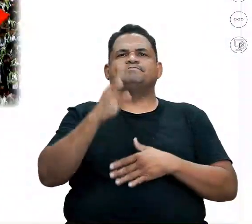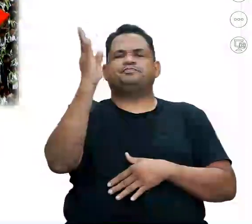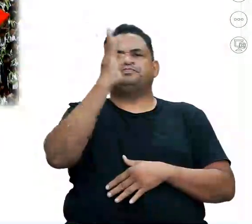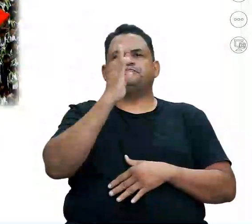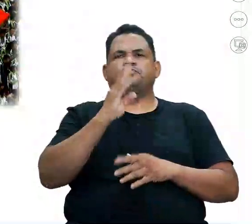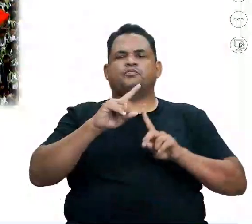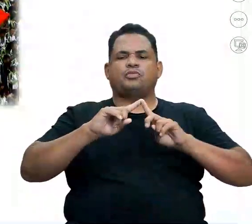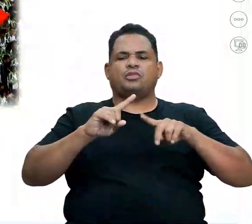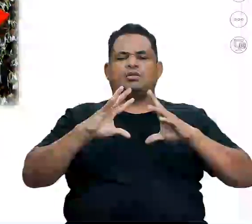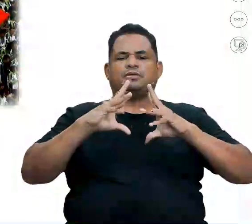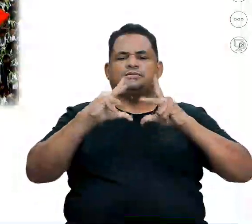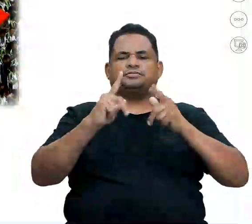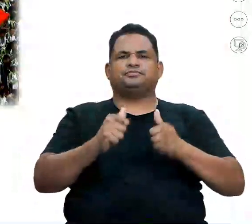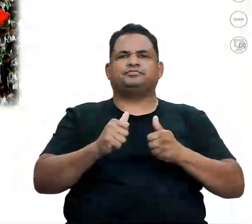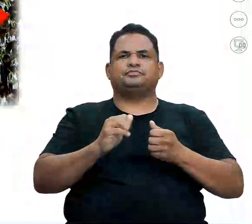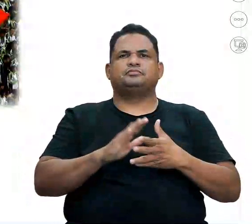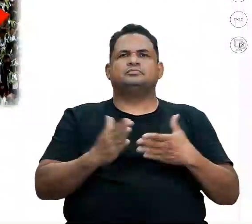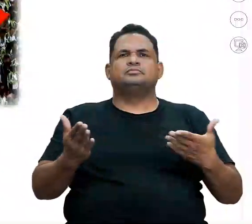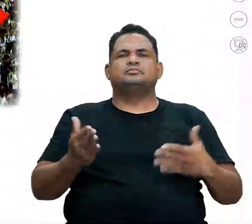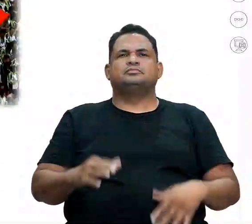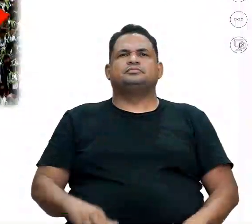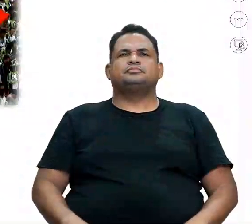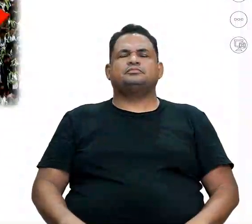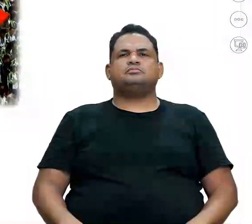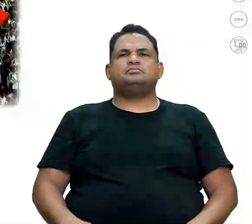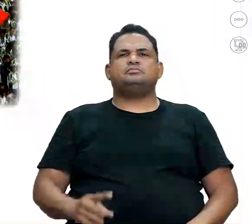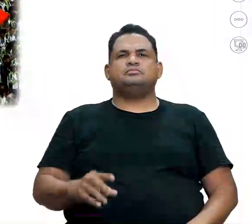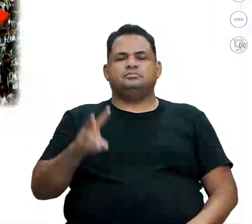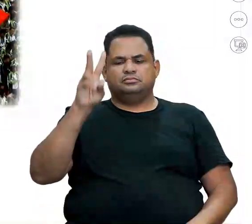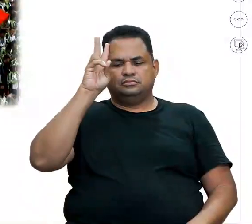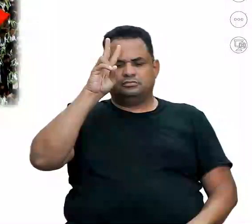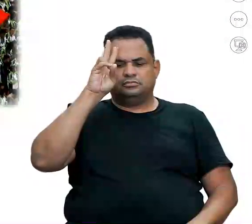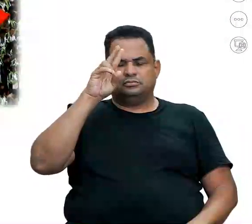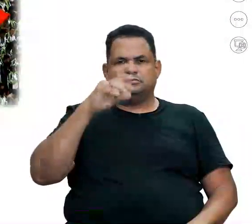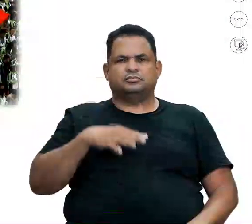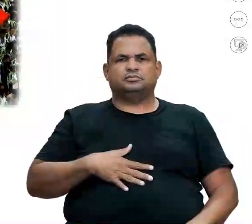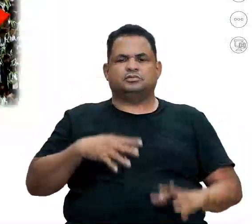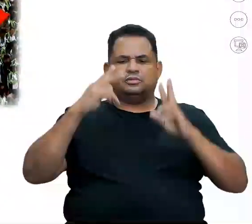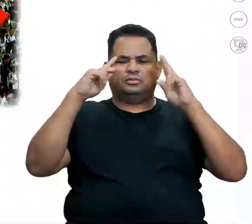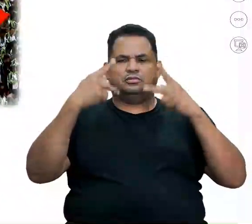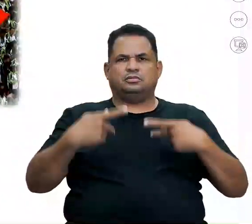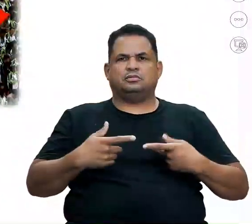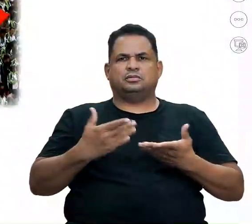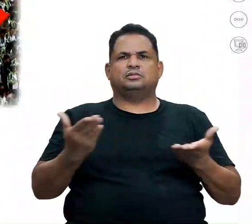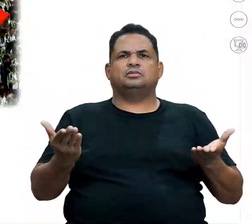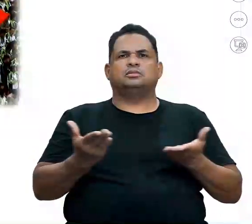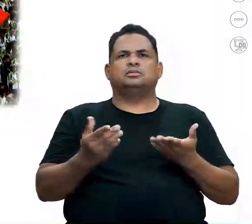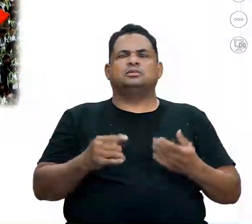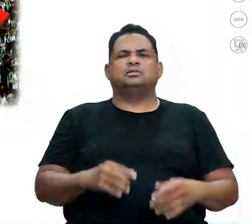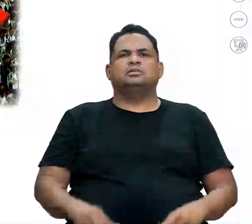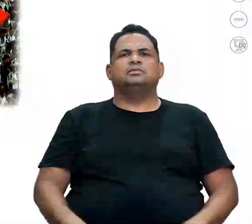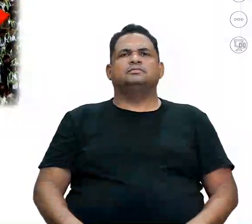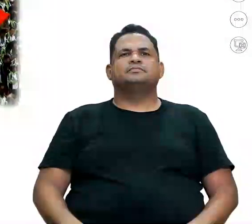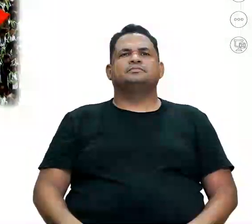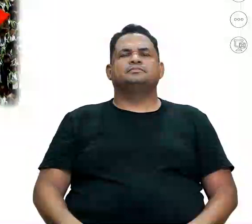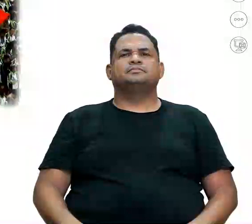Mas de toda a história da humanidade, tá? E agora vocês vão aí